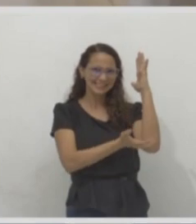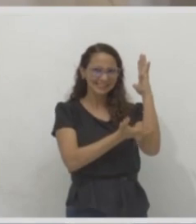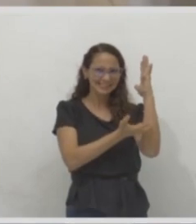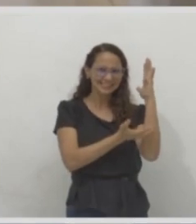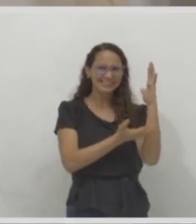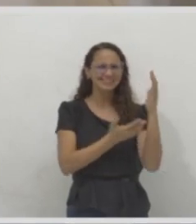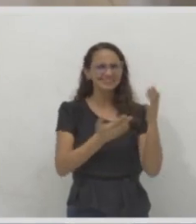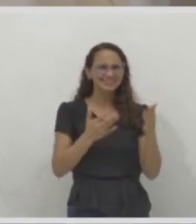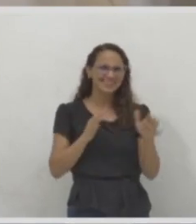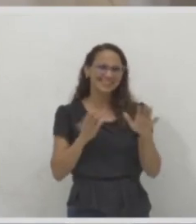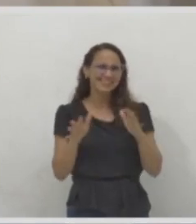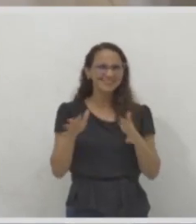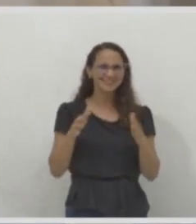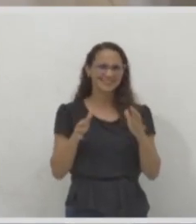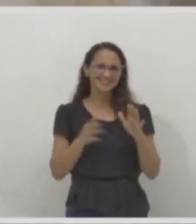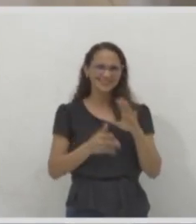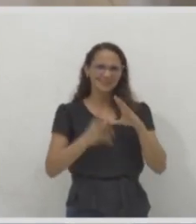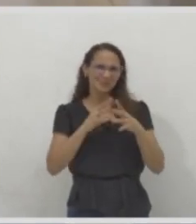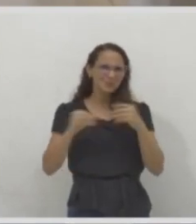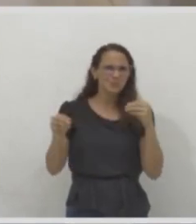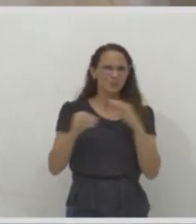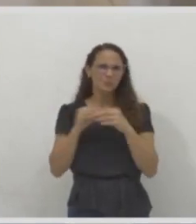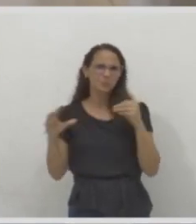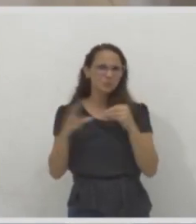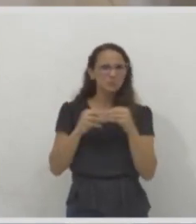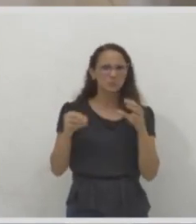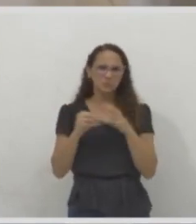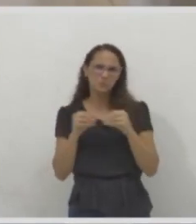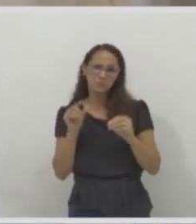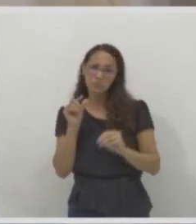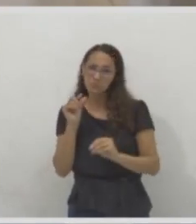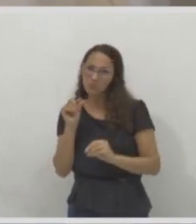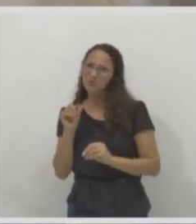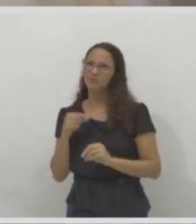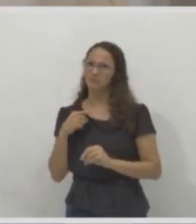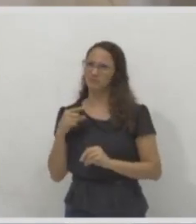aviamento, tá? Ele simplesmente se comprometia